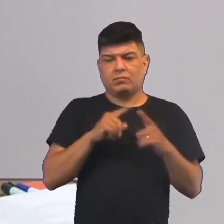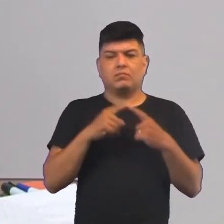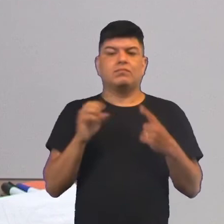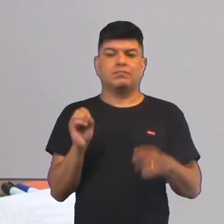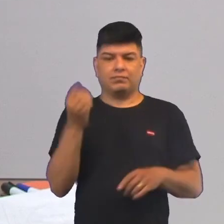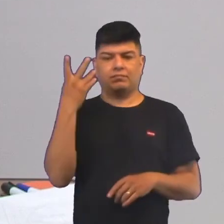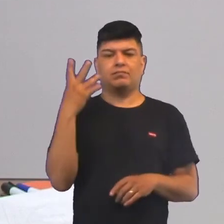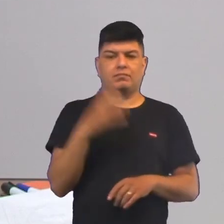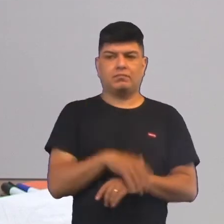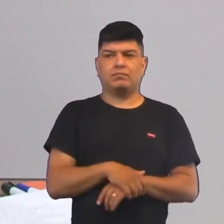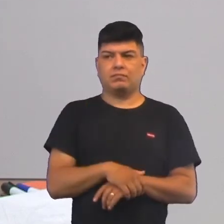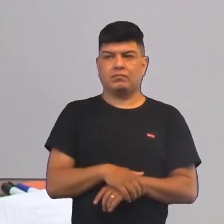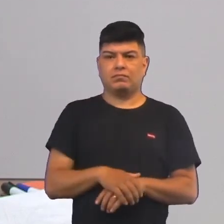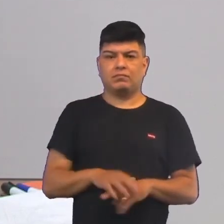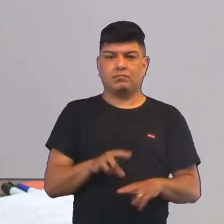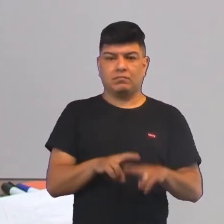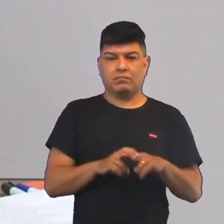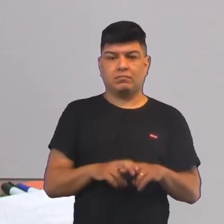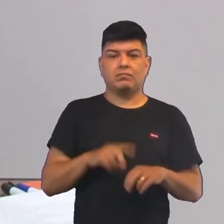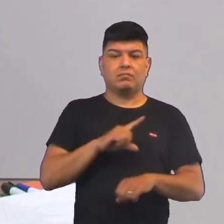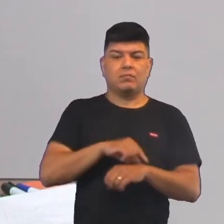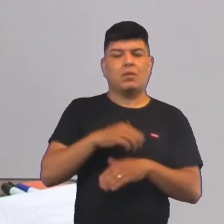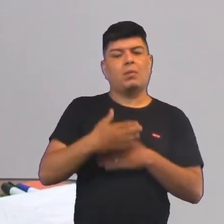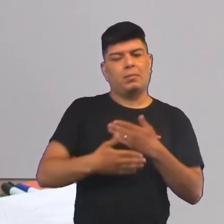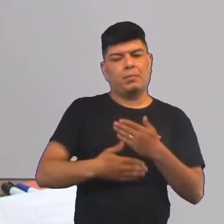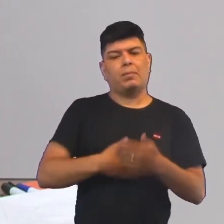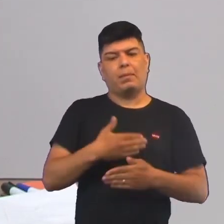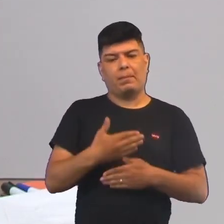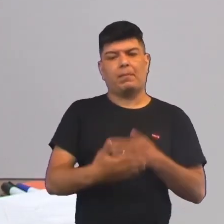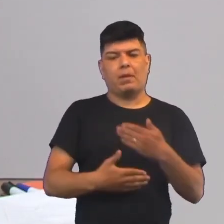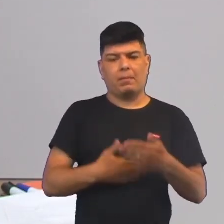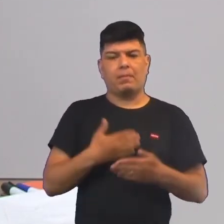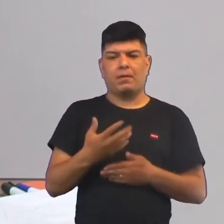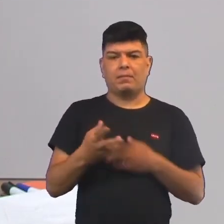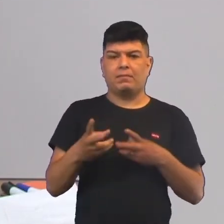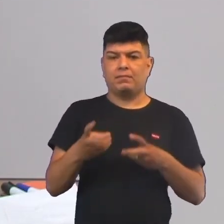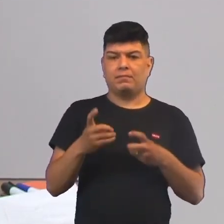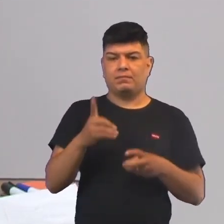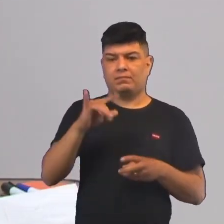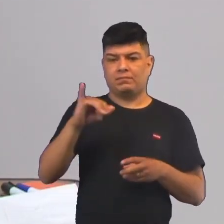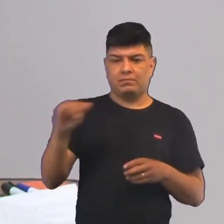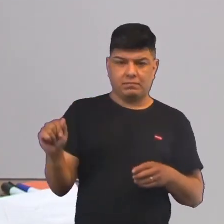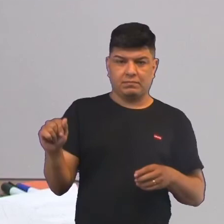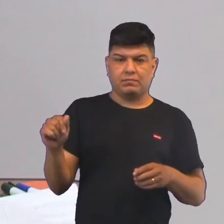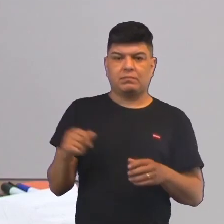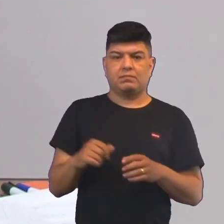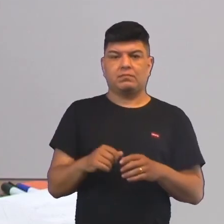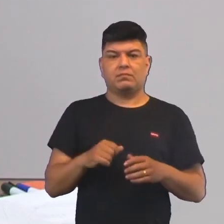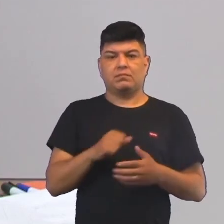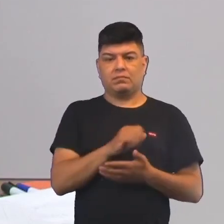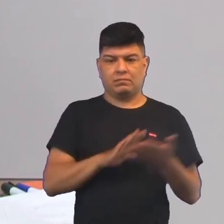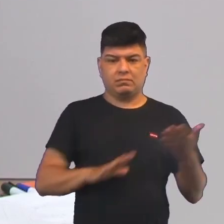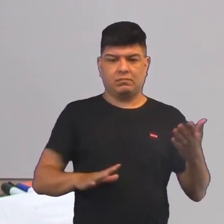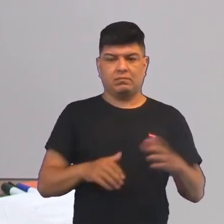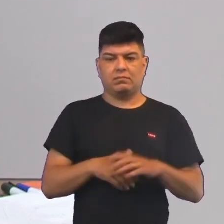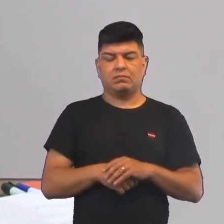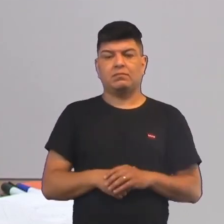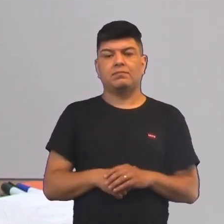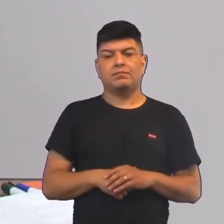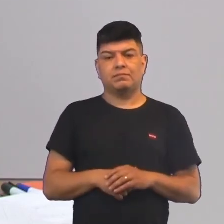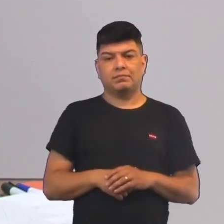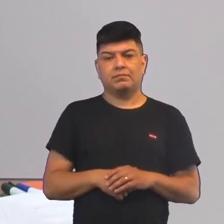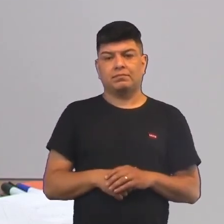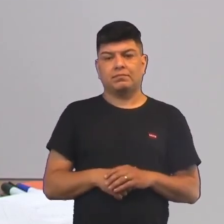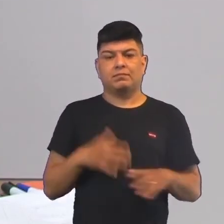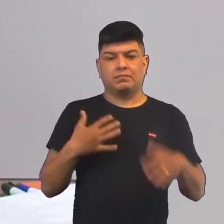estão acontecendo. Tanto é que o tempo está passando, a gente consegue perceber isso no nosso cotidiano, nas nossas atividades, tá?